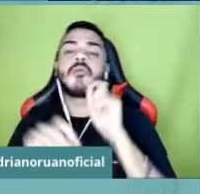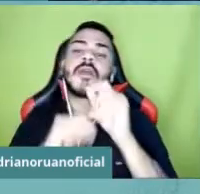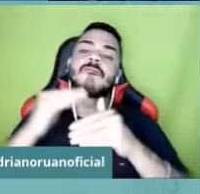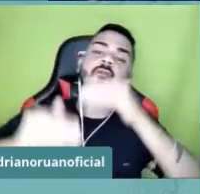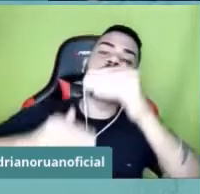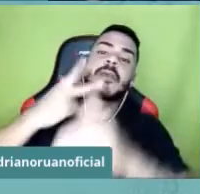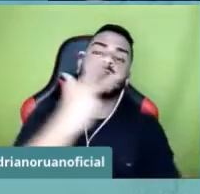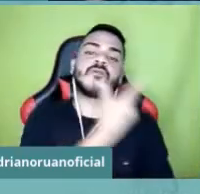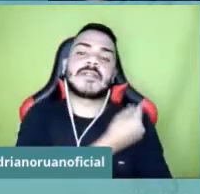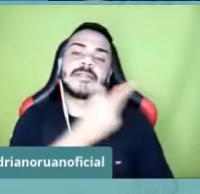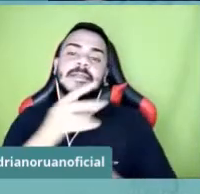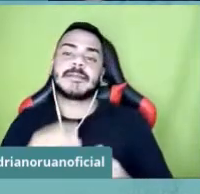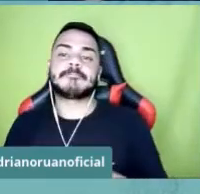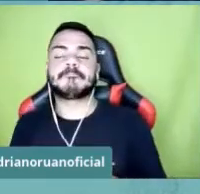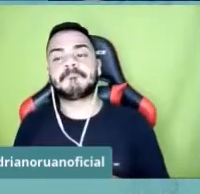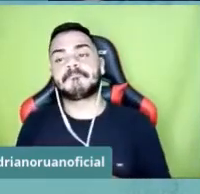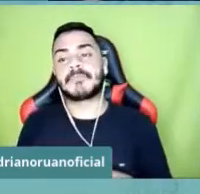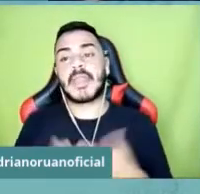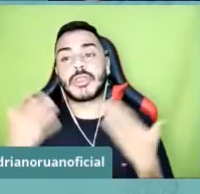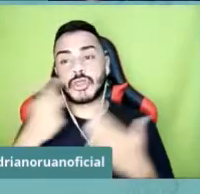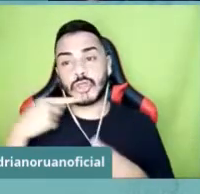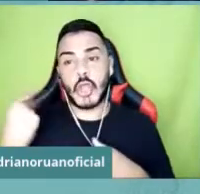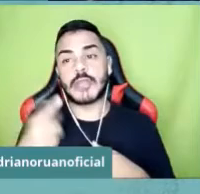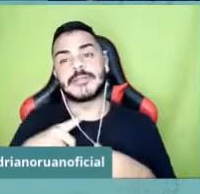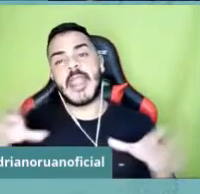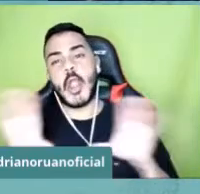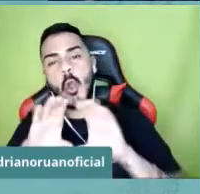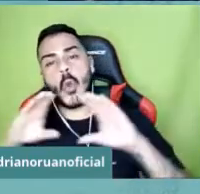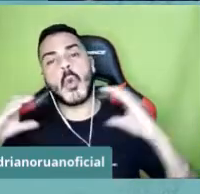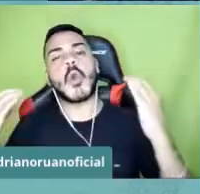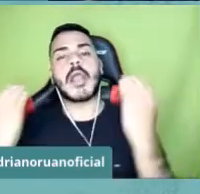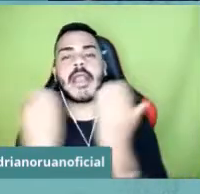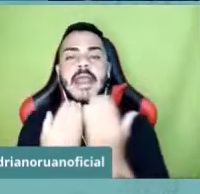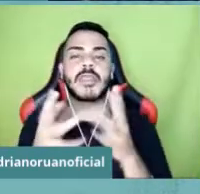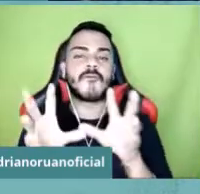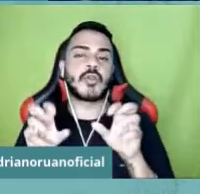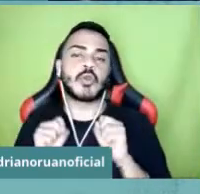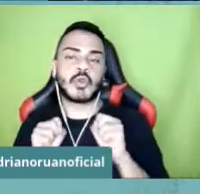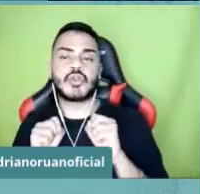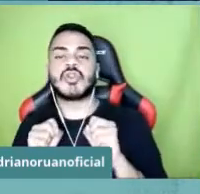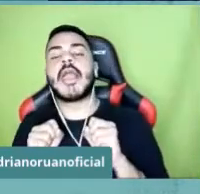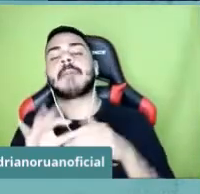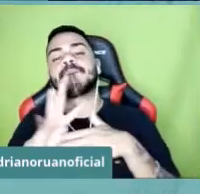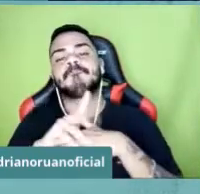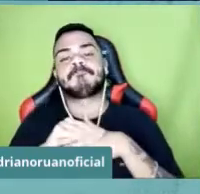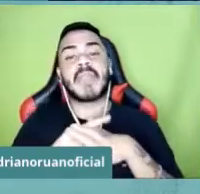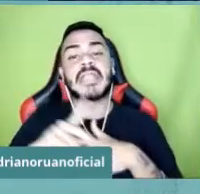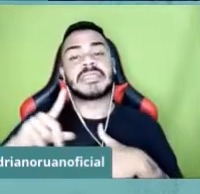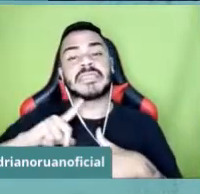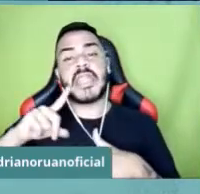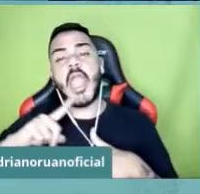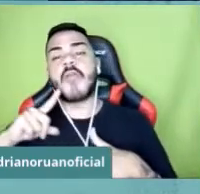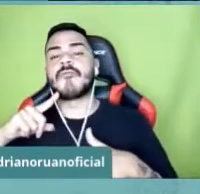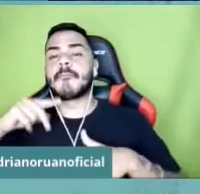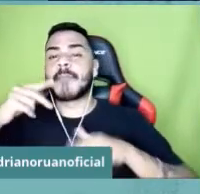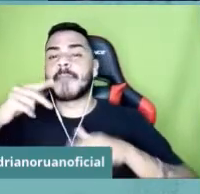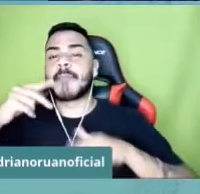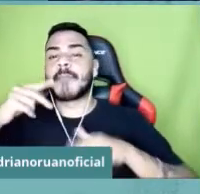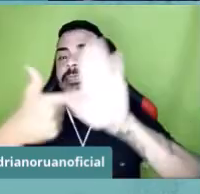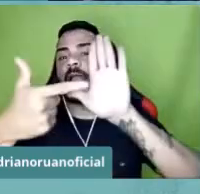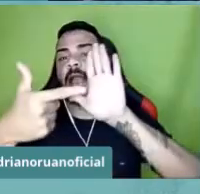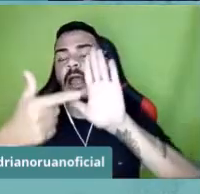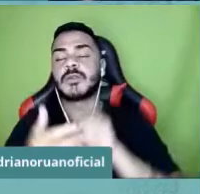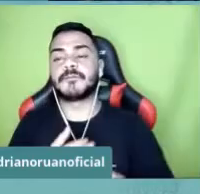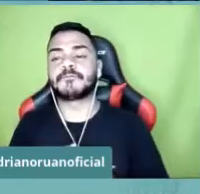vacina. A gente teve um congresso de infectologia agora recentemente, e isso foi algo bem destacado lá, assim.